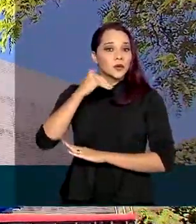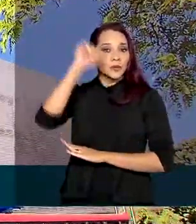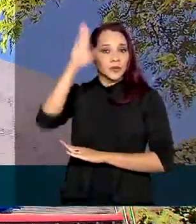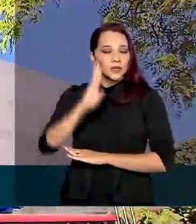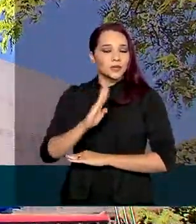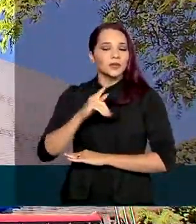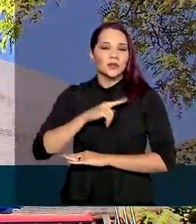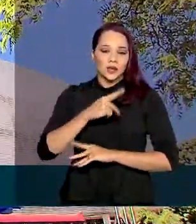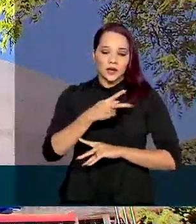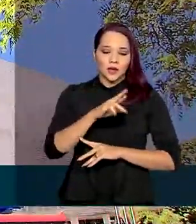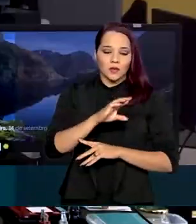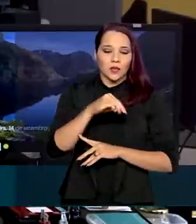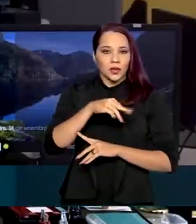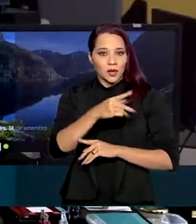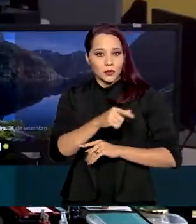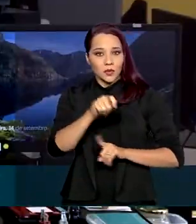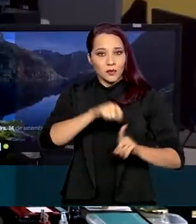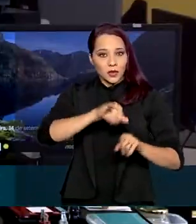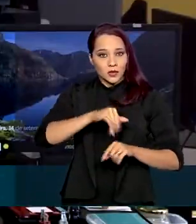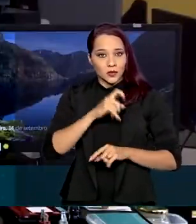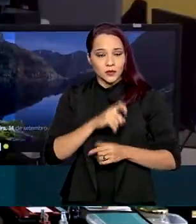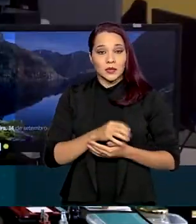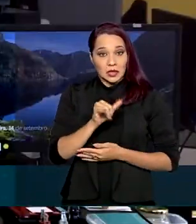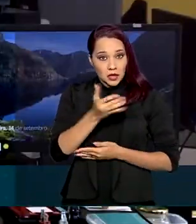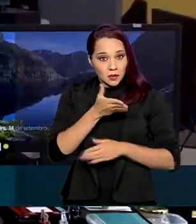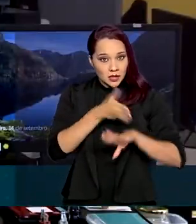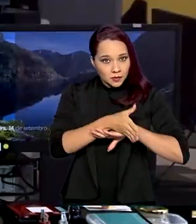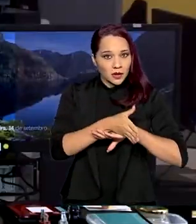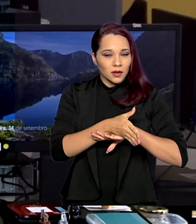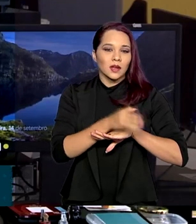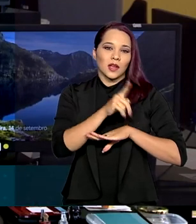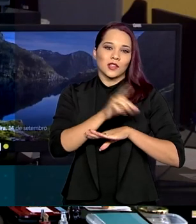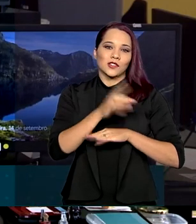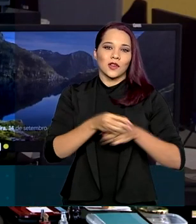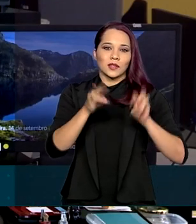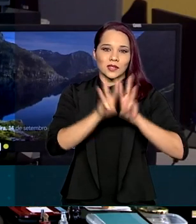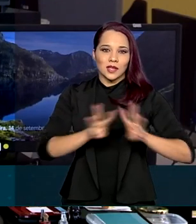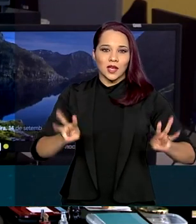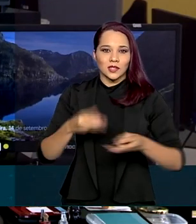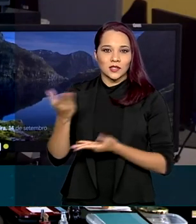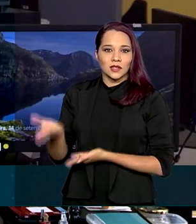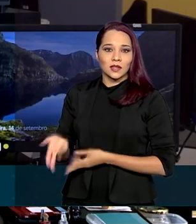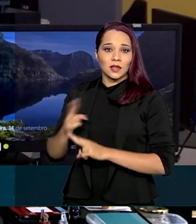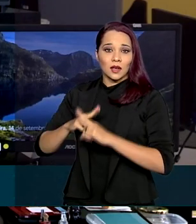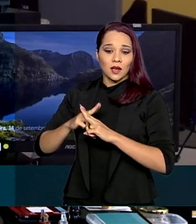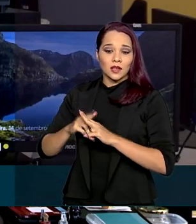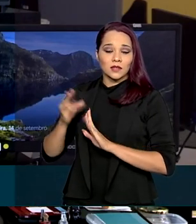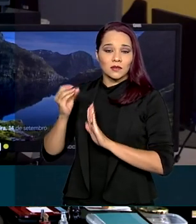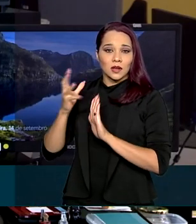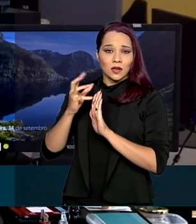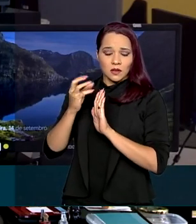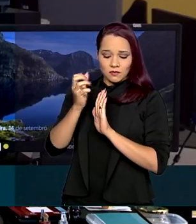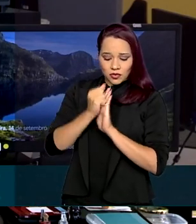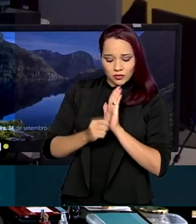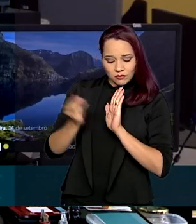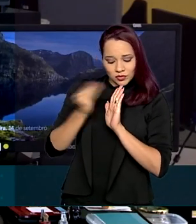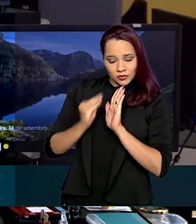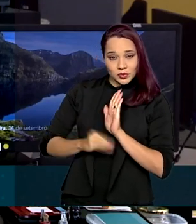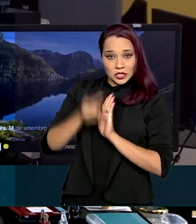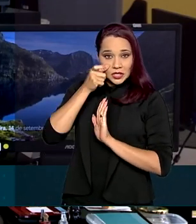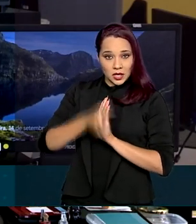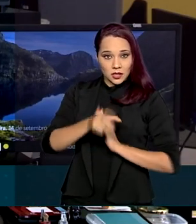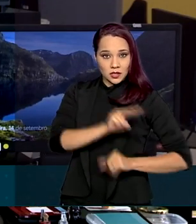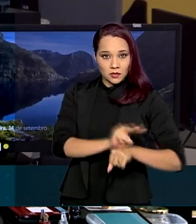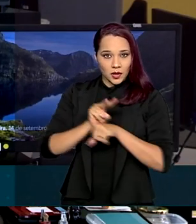operar com o Pronamp em junho. Para quem quiser participar, basta entrar no site da Caixa e preencher um formulário de interesse ao